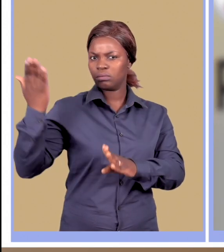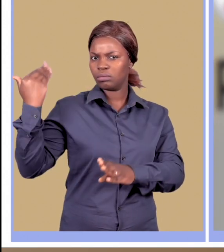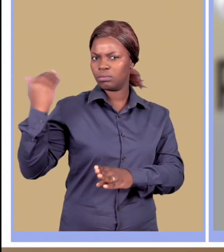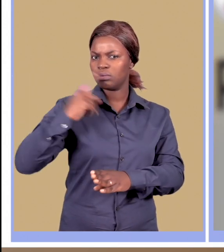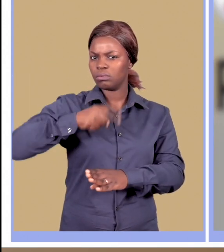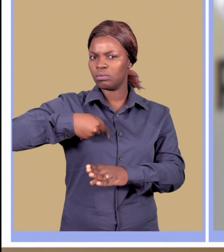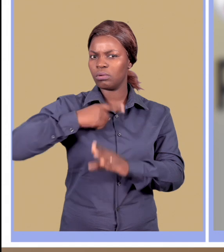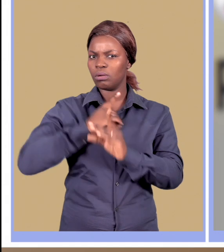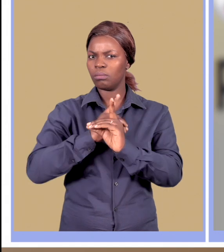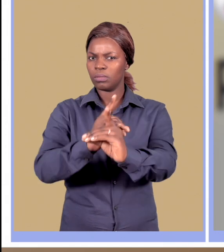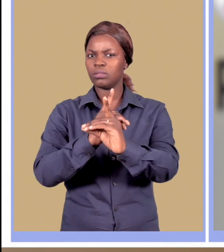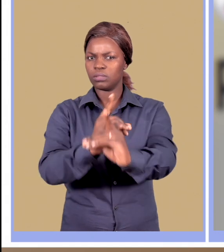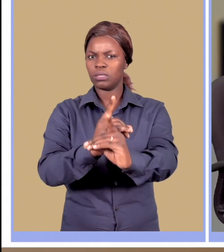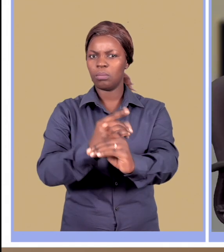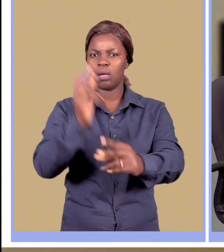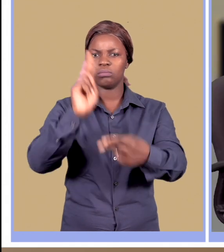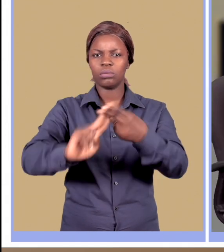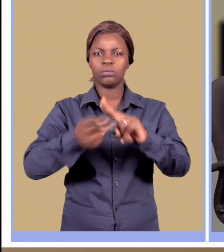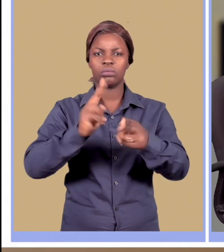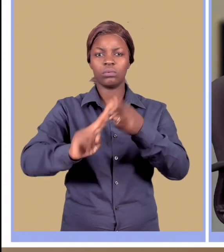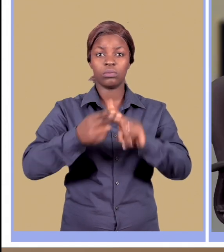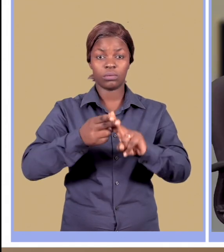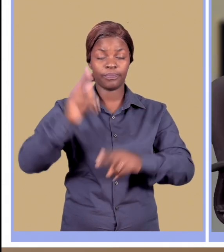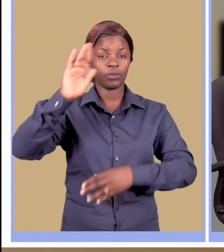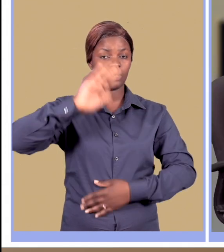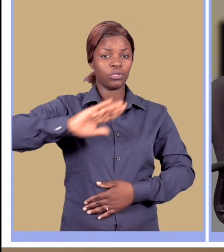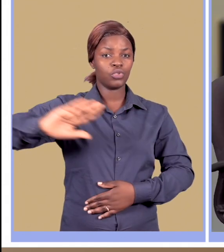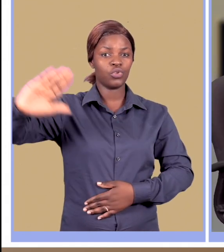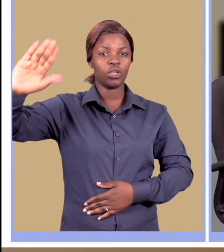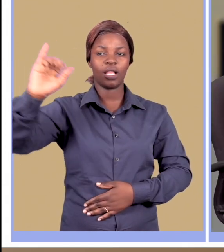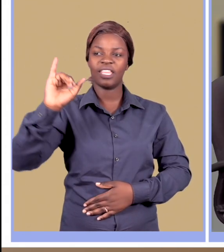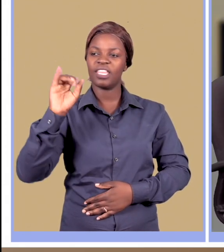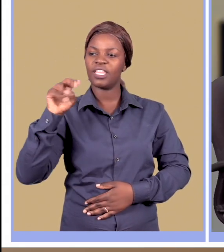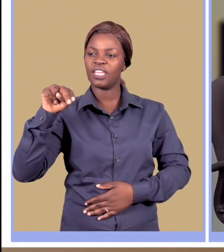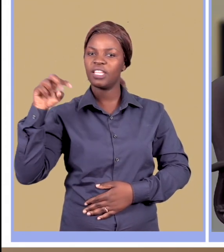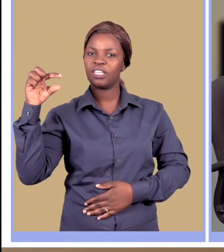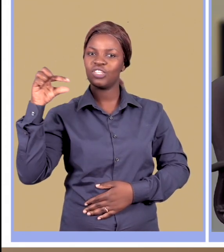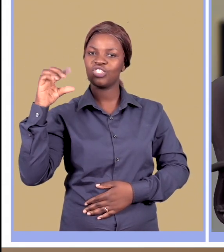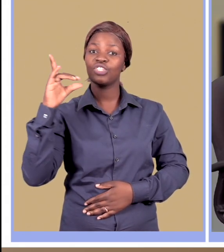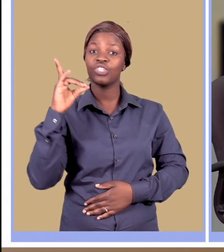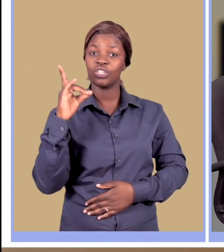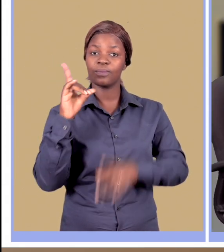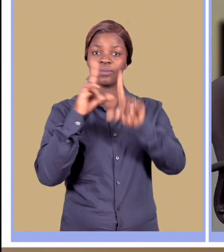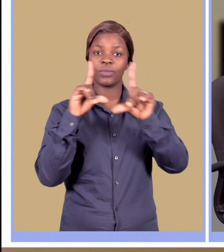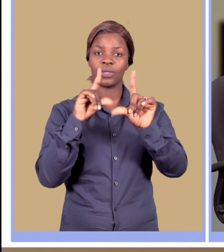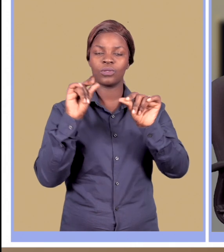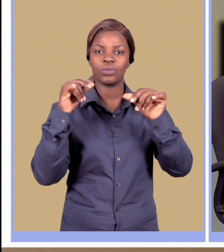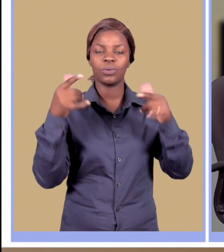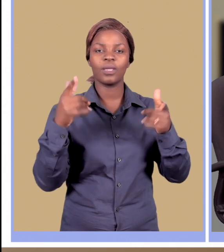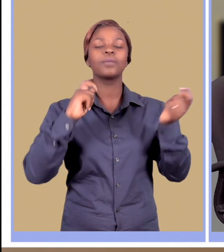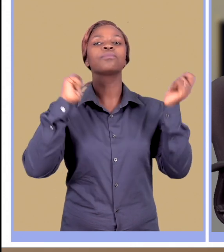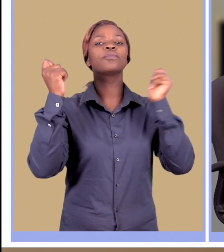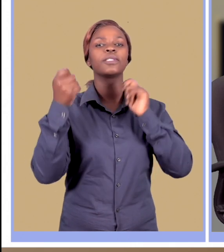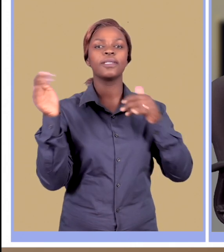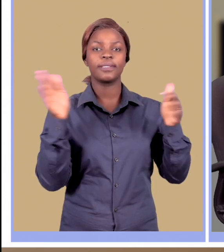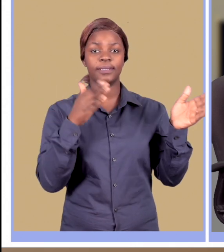tempos atrás, nós participamos numa reunião nacional que foi do INGSD